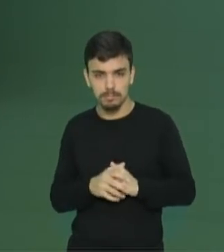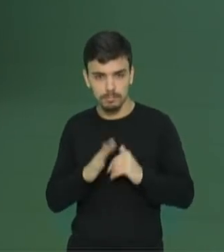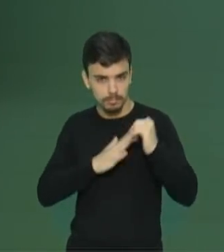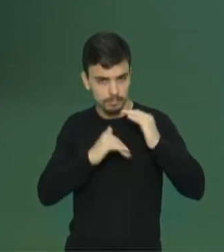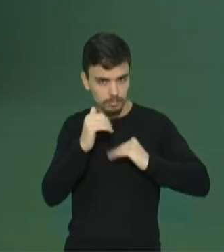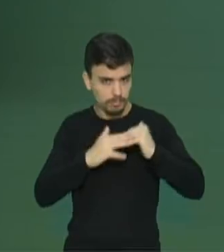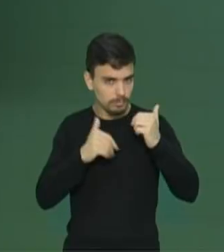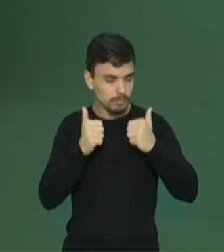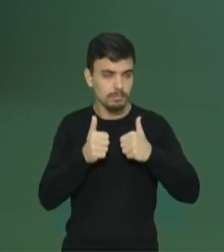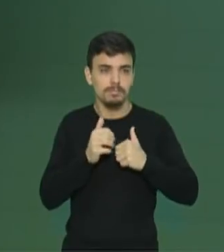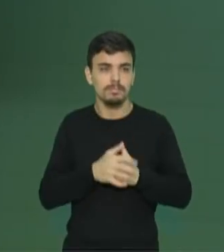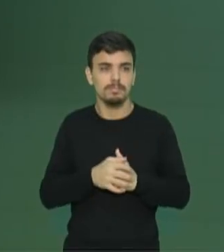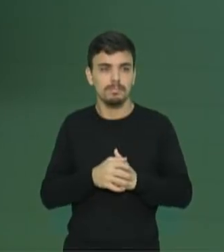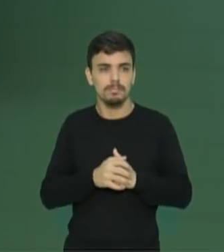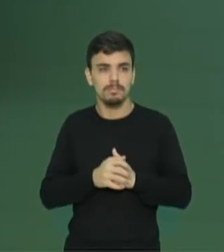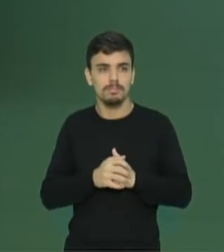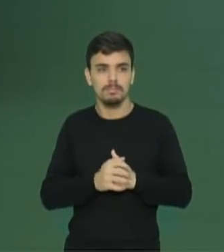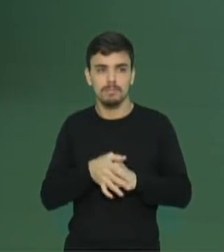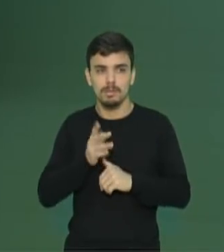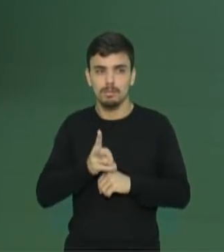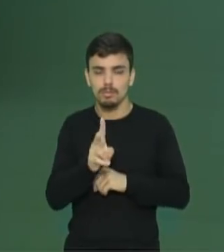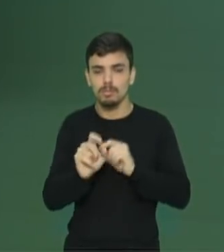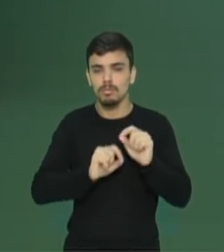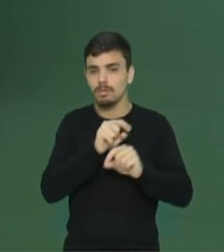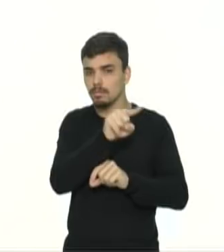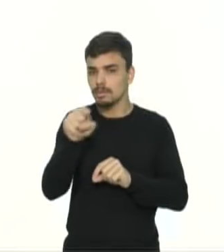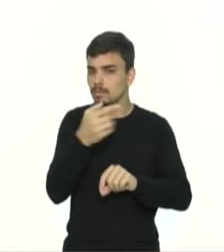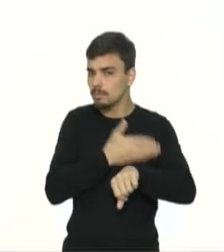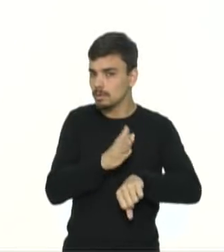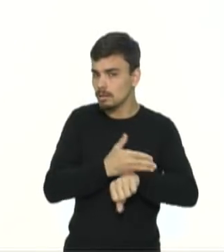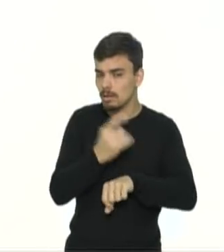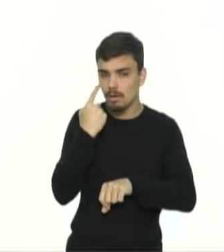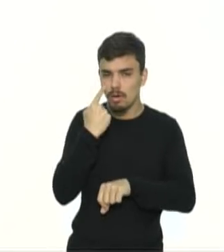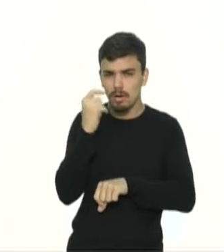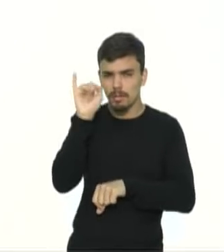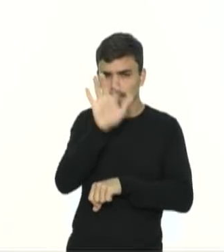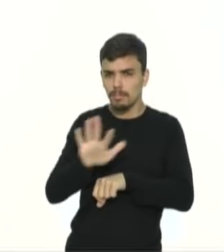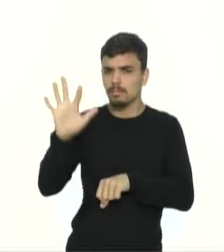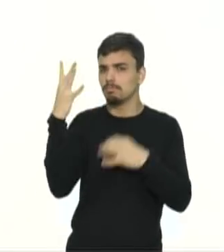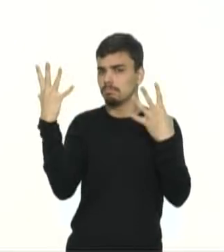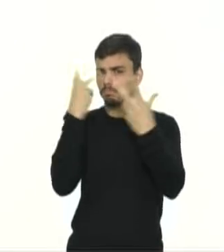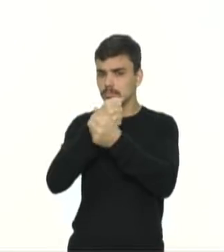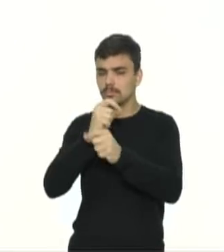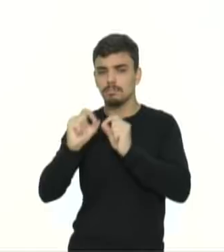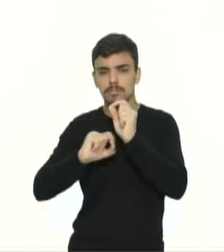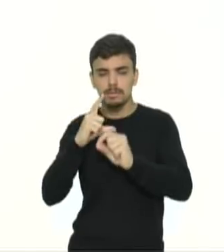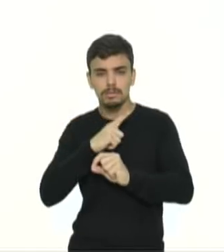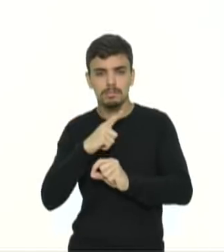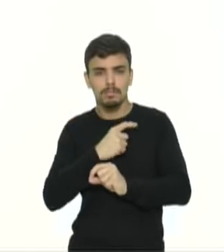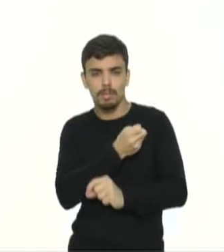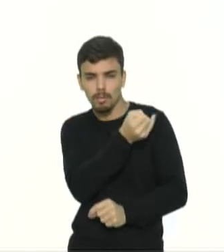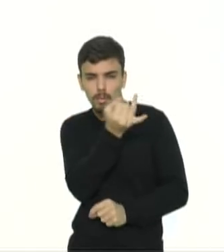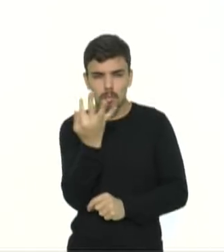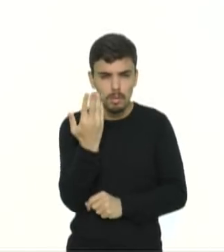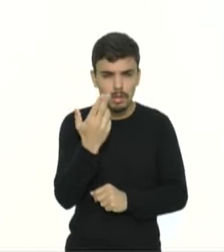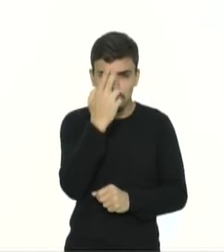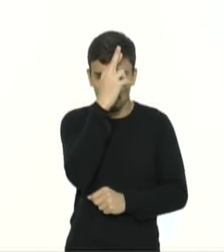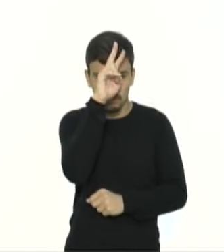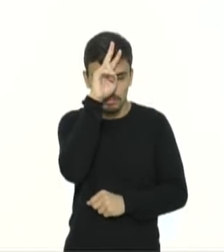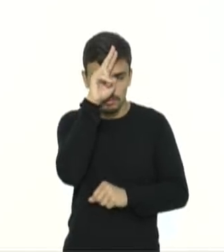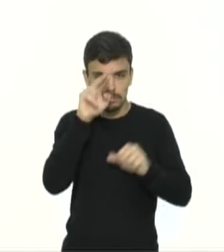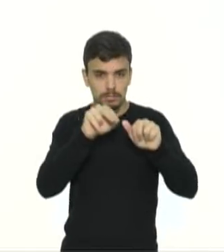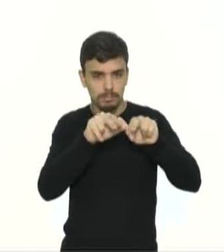produzir. Continuando, para vocês treinarem, olha que bonita a foto. Quanto inseto nela,